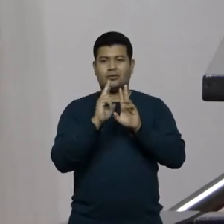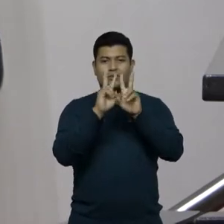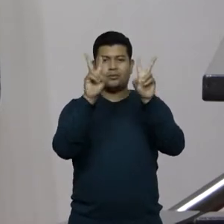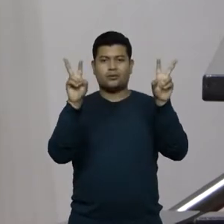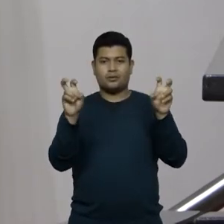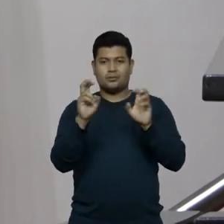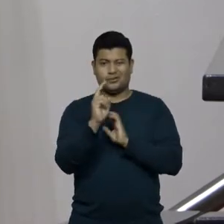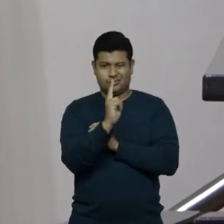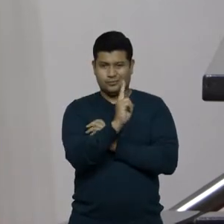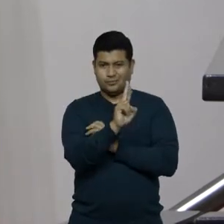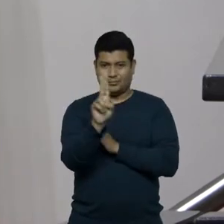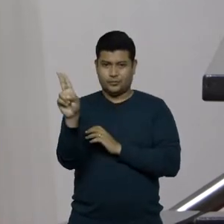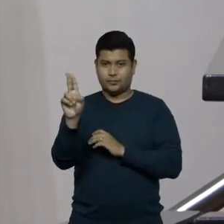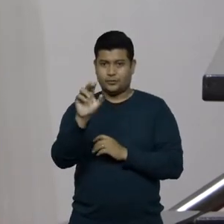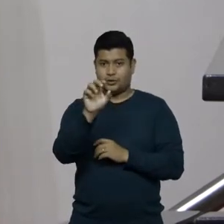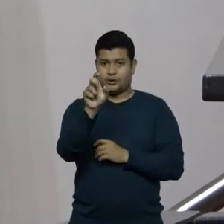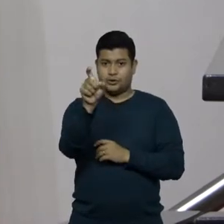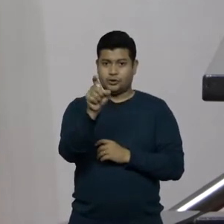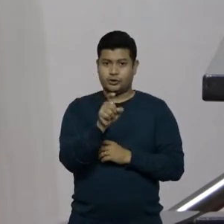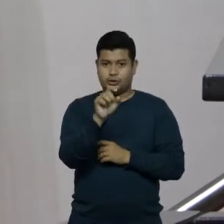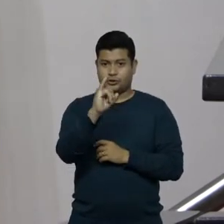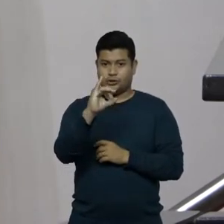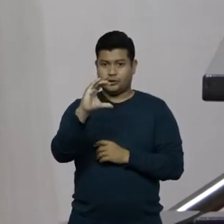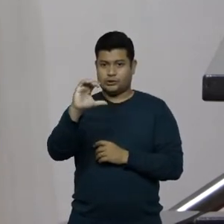é o personagem que